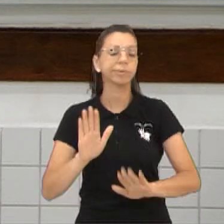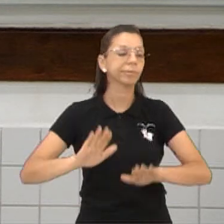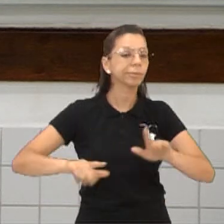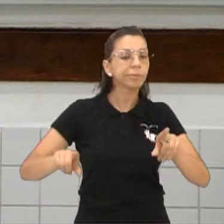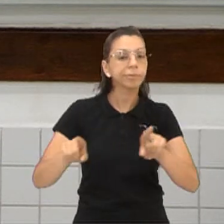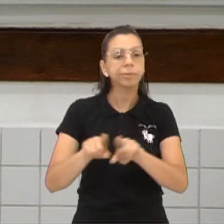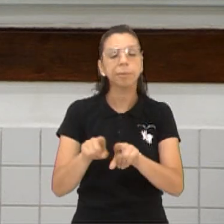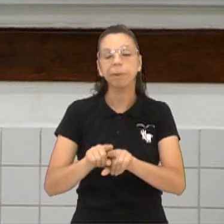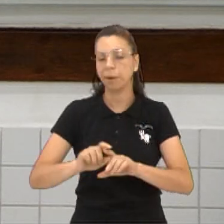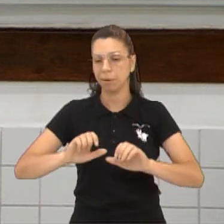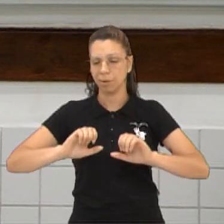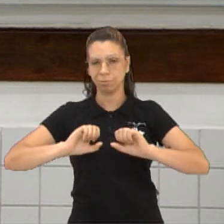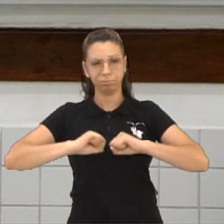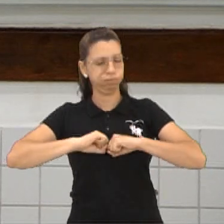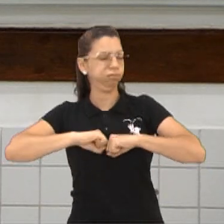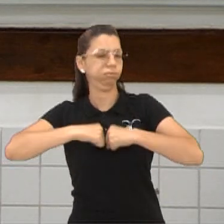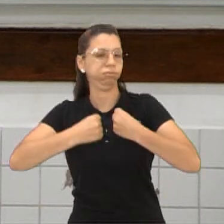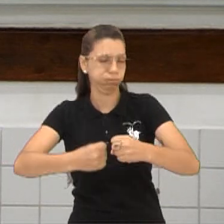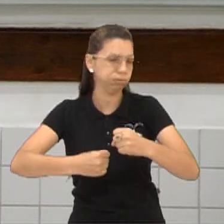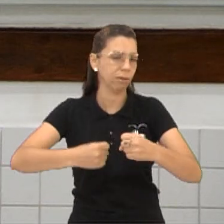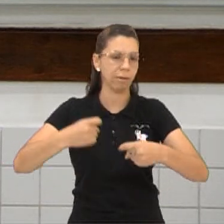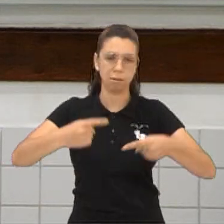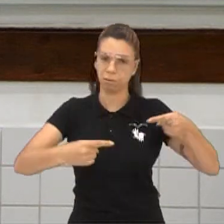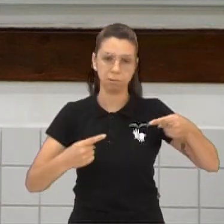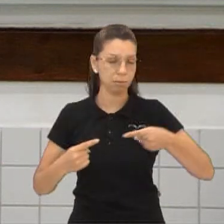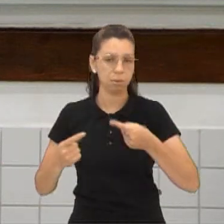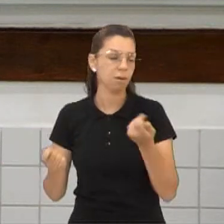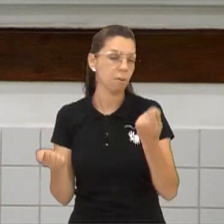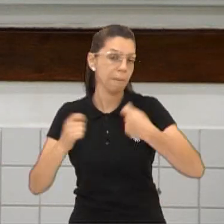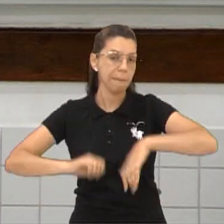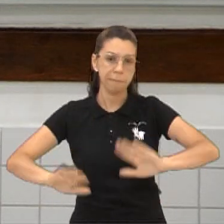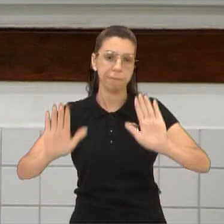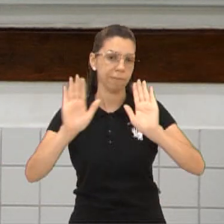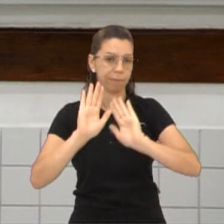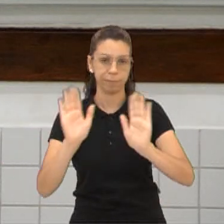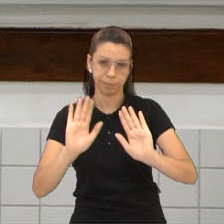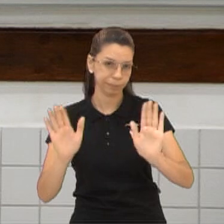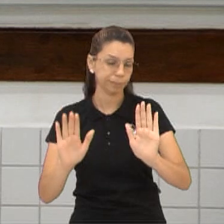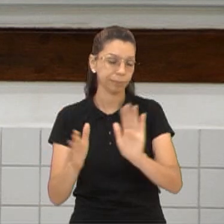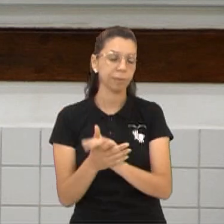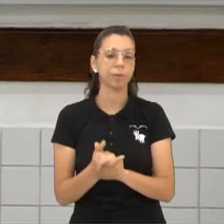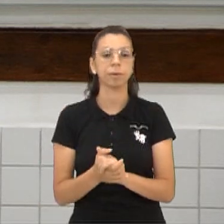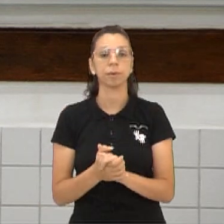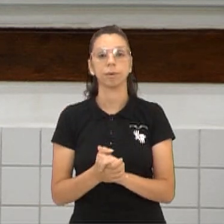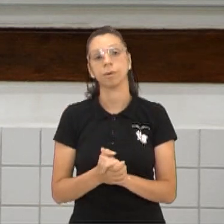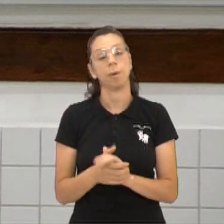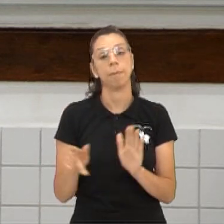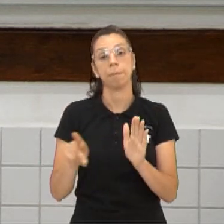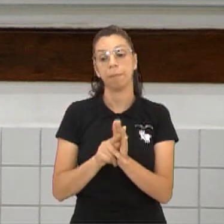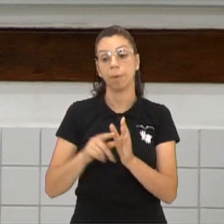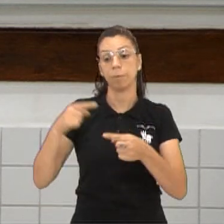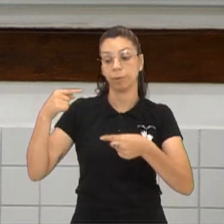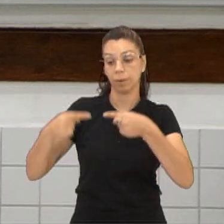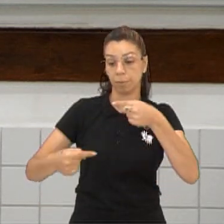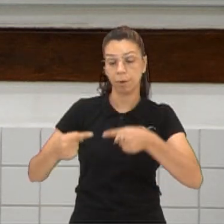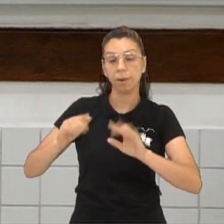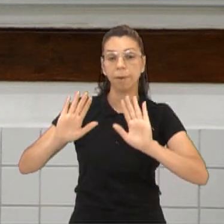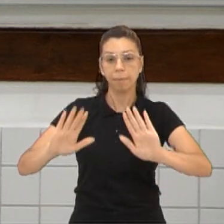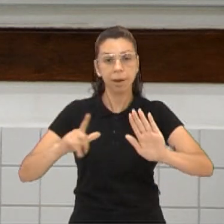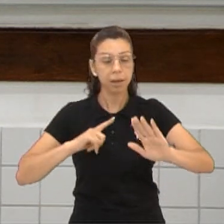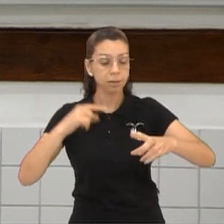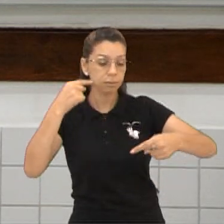vezes, raiva assim, que aparece nas discussões. Isso não seria uma atividade propriamente política, mas sim o